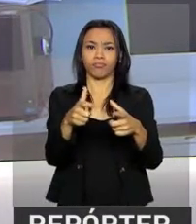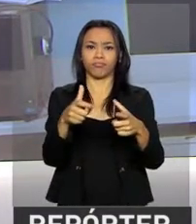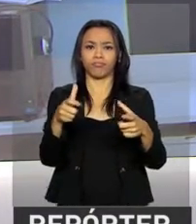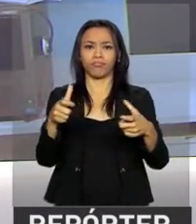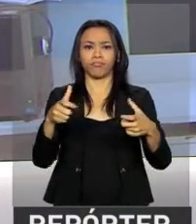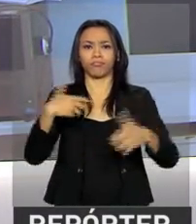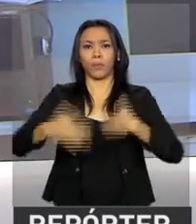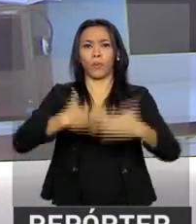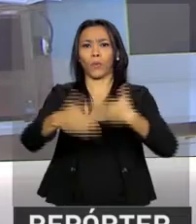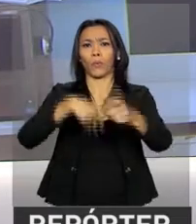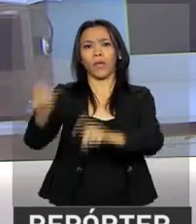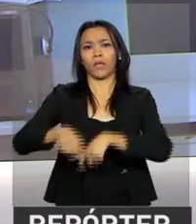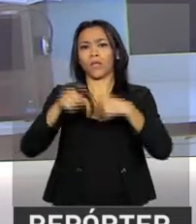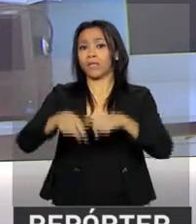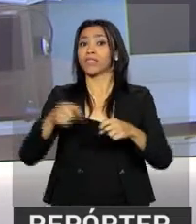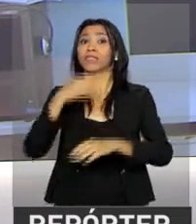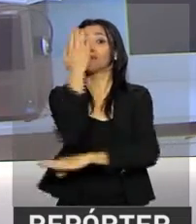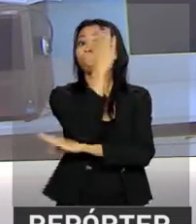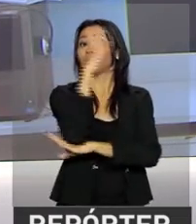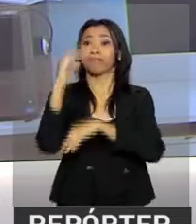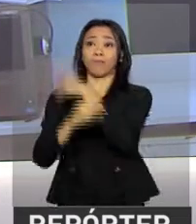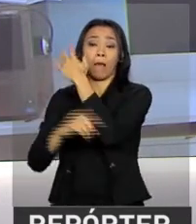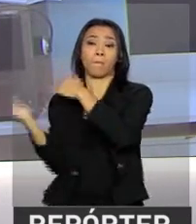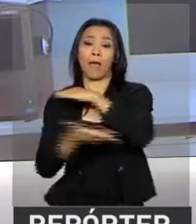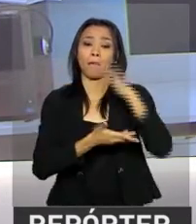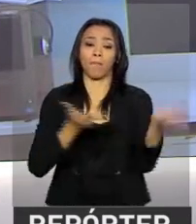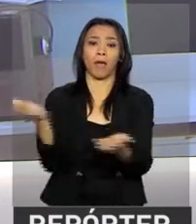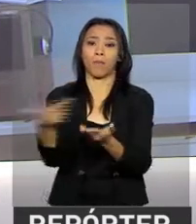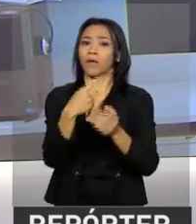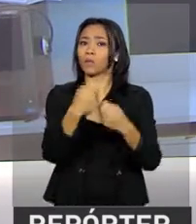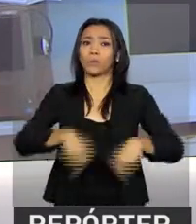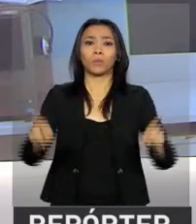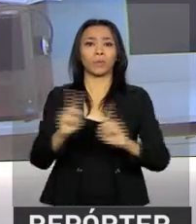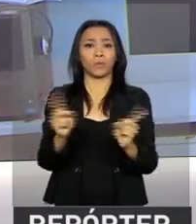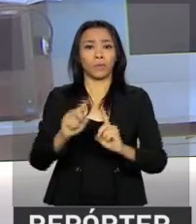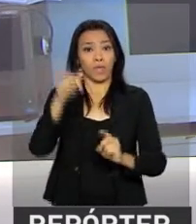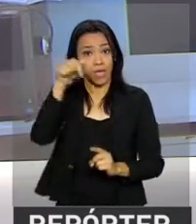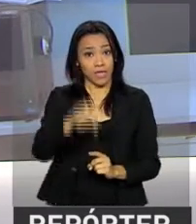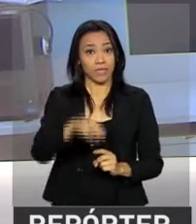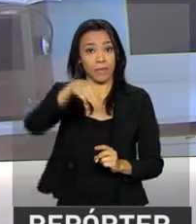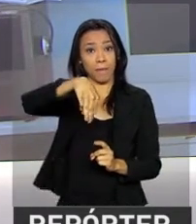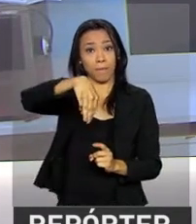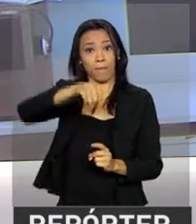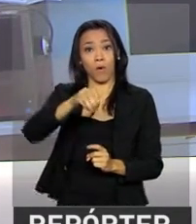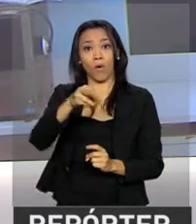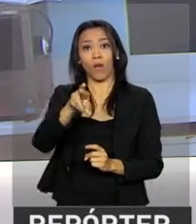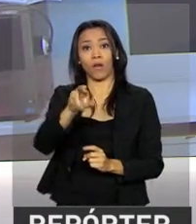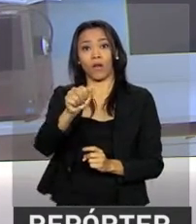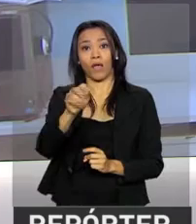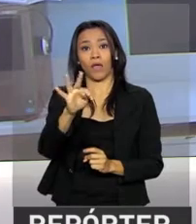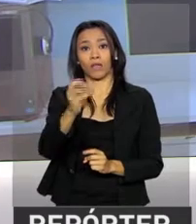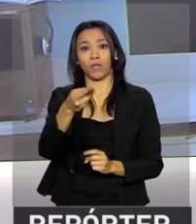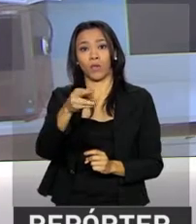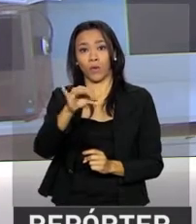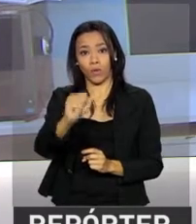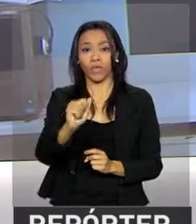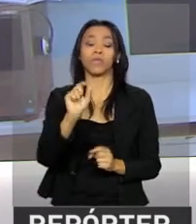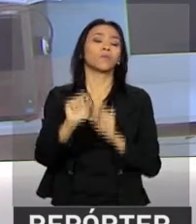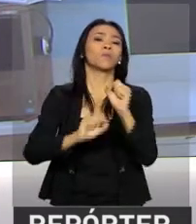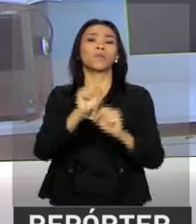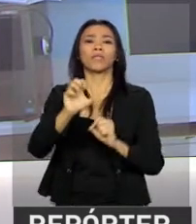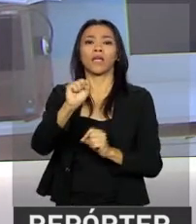agrícola sem ampliar o desmatamento neste mês a moratória da soja completa dez anos um acordo entre a sociedade